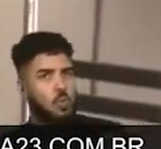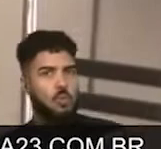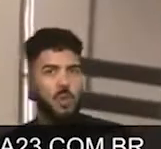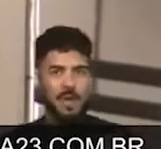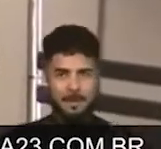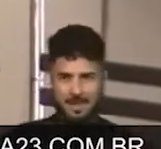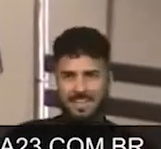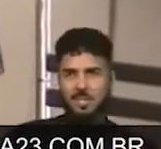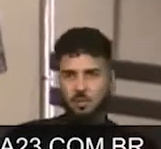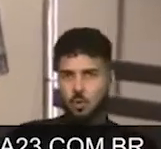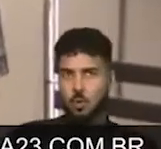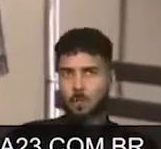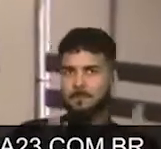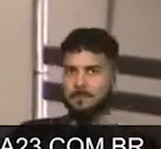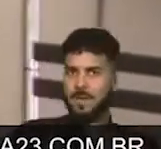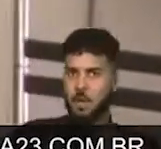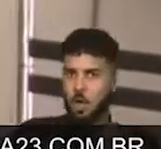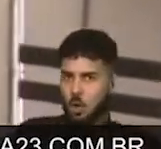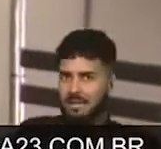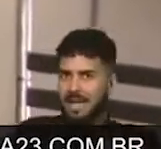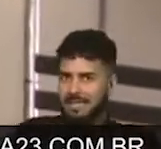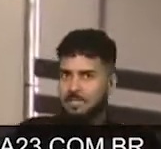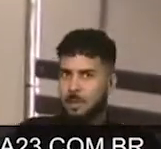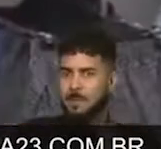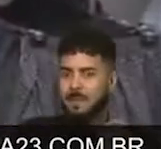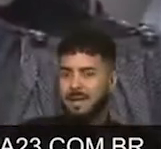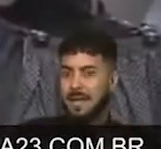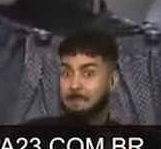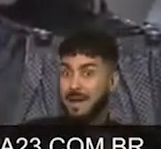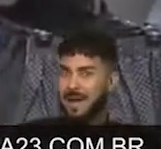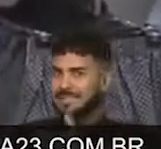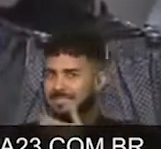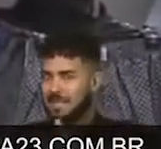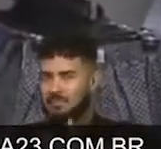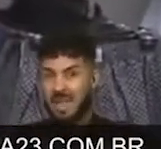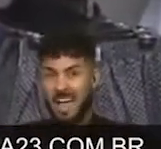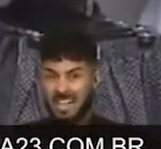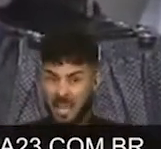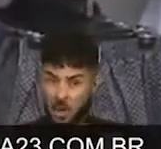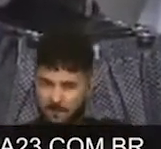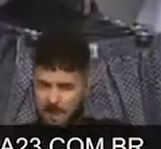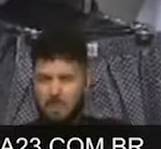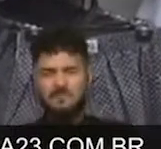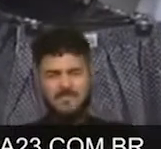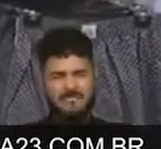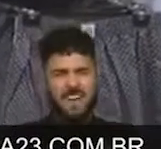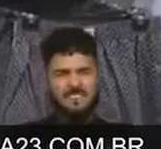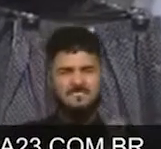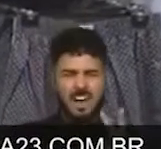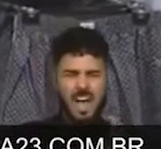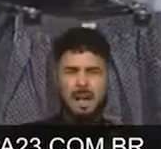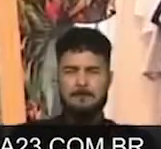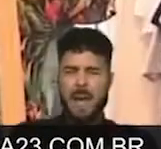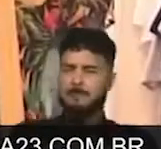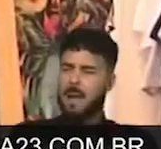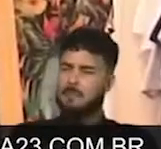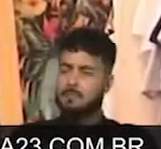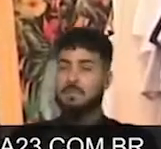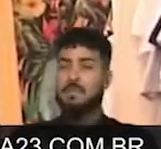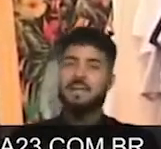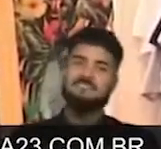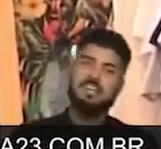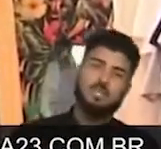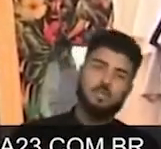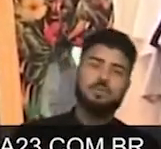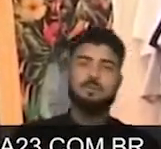período sazonal de contratações temporárias, até novembro nós vamos ter bastante vagas, tanto para o vendedor